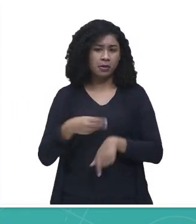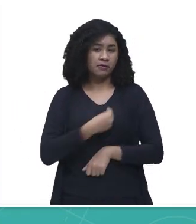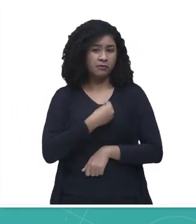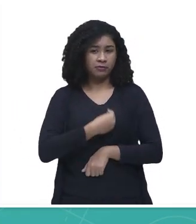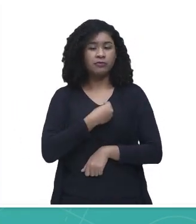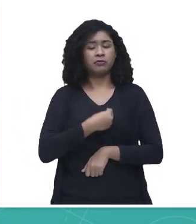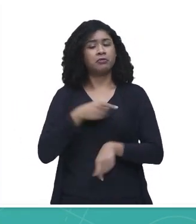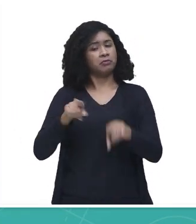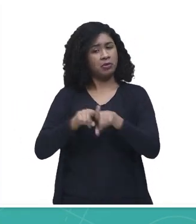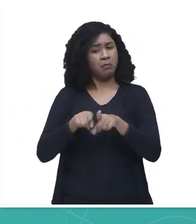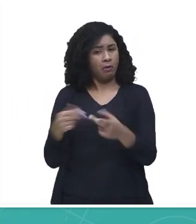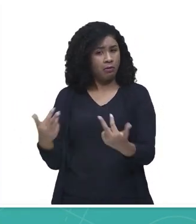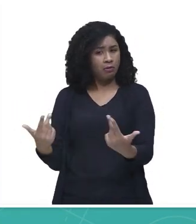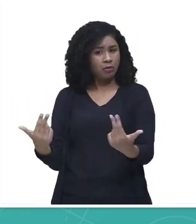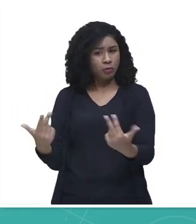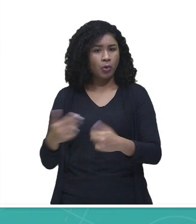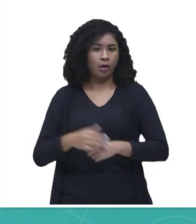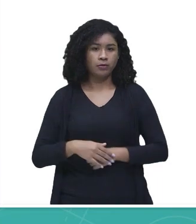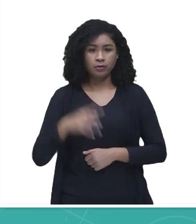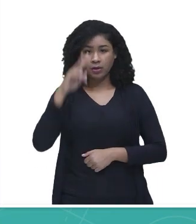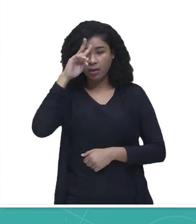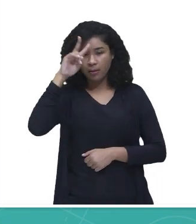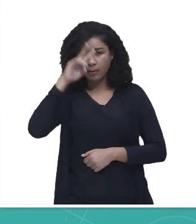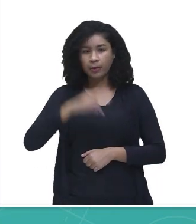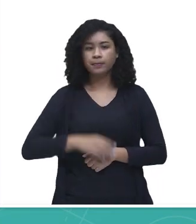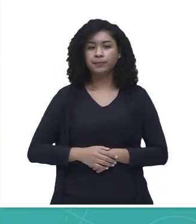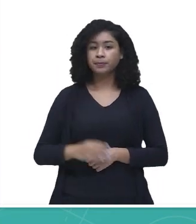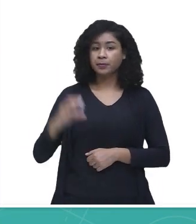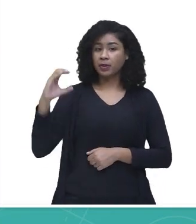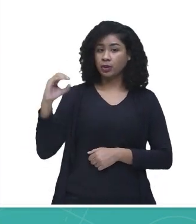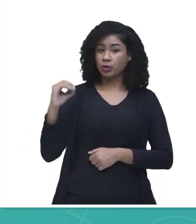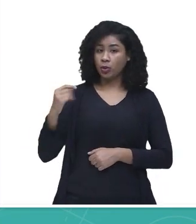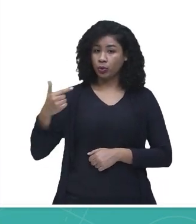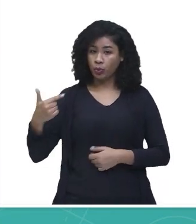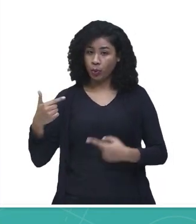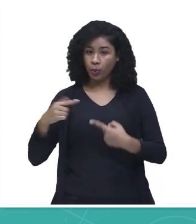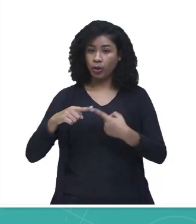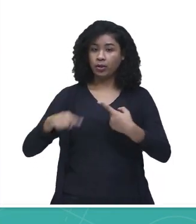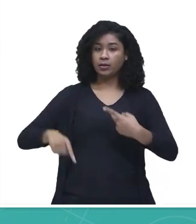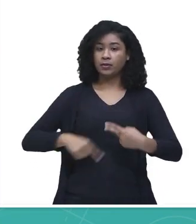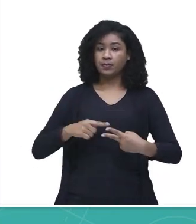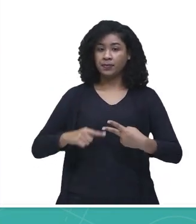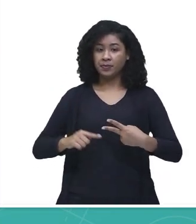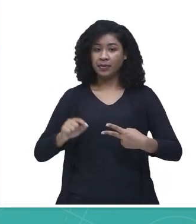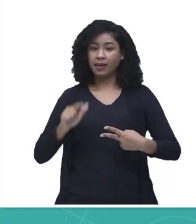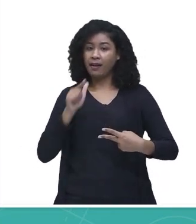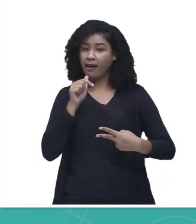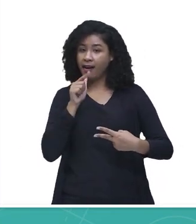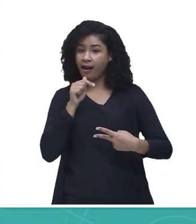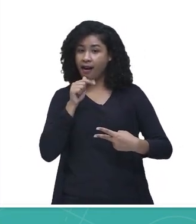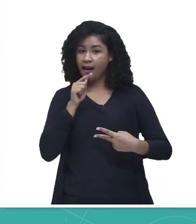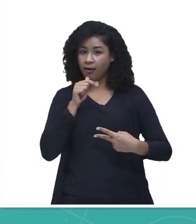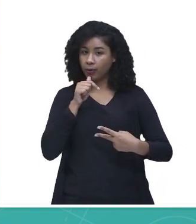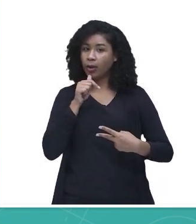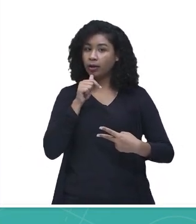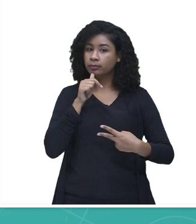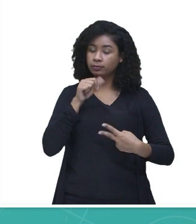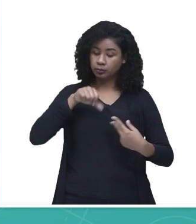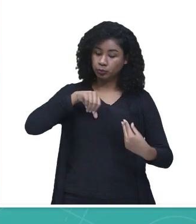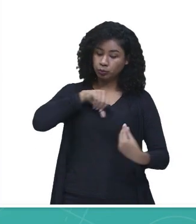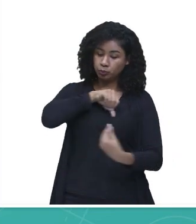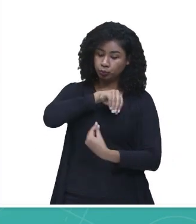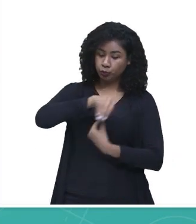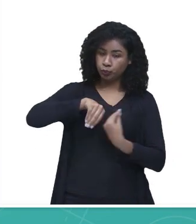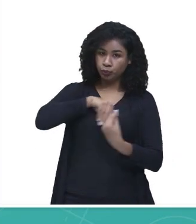só, gás carbônico e água, além da luz solar, né? Ao final do processo, nós vamos ter glicose e oxigênio,